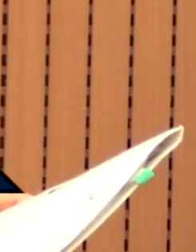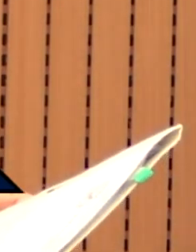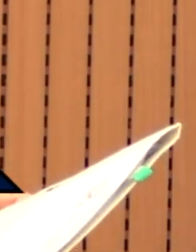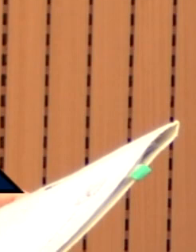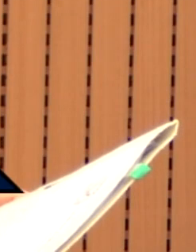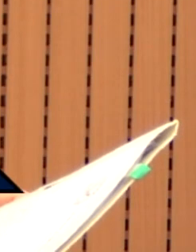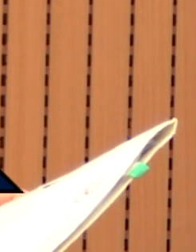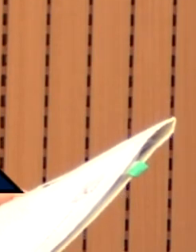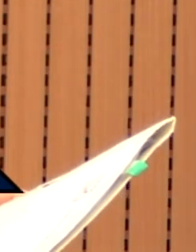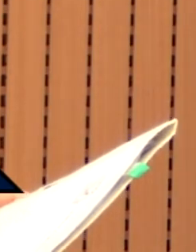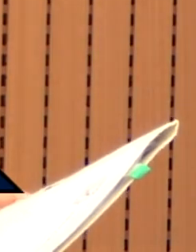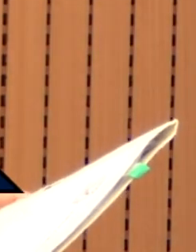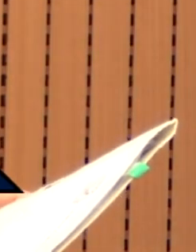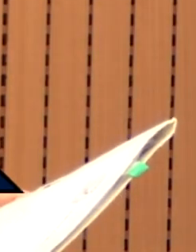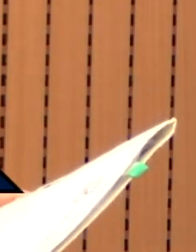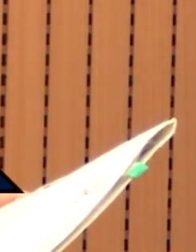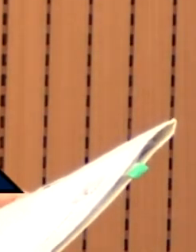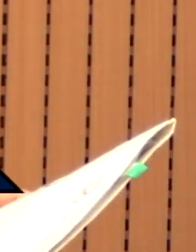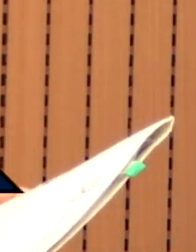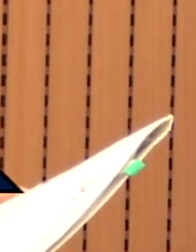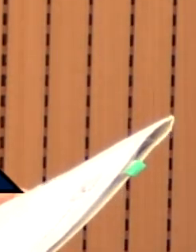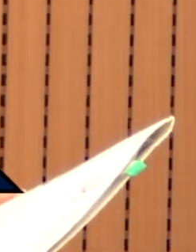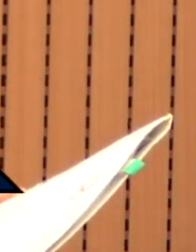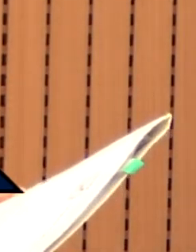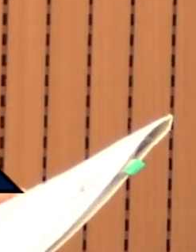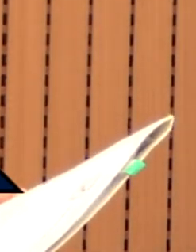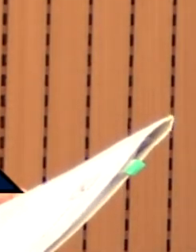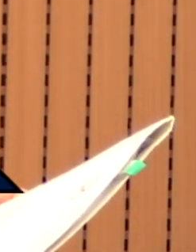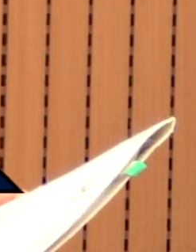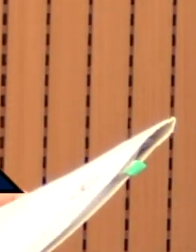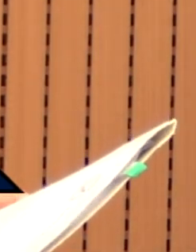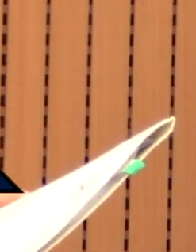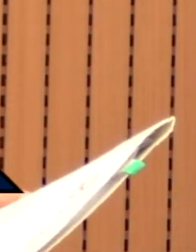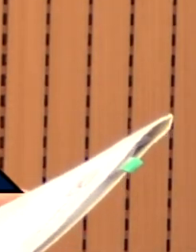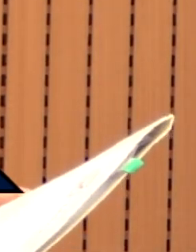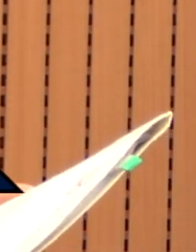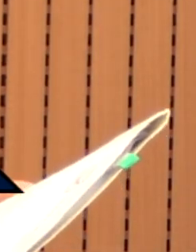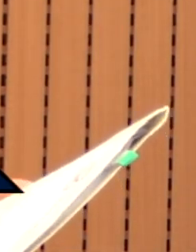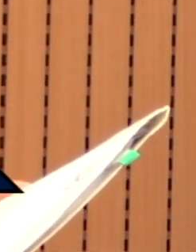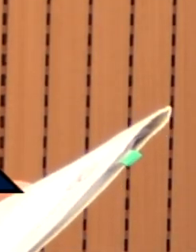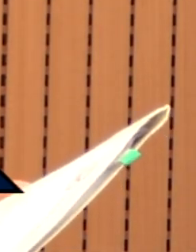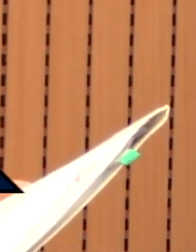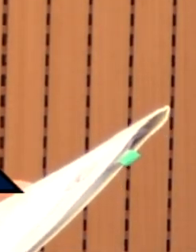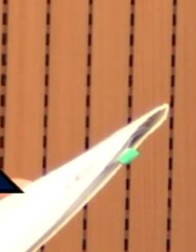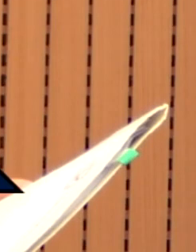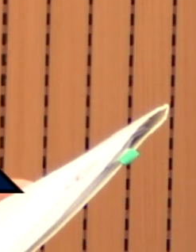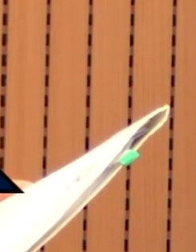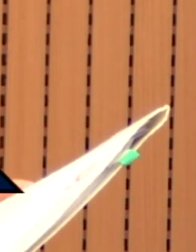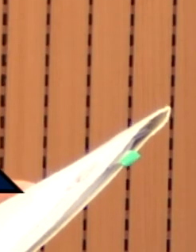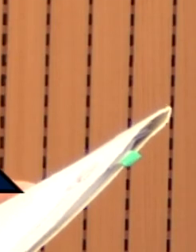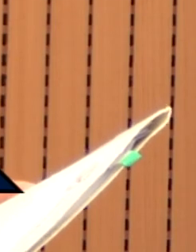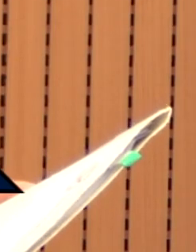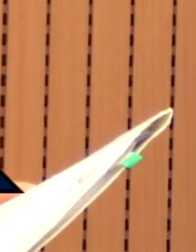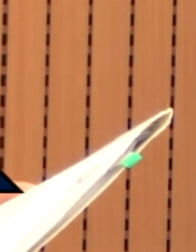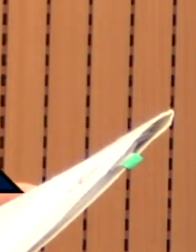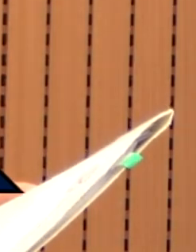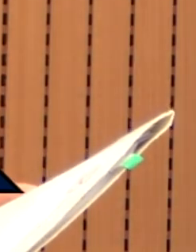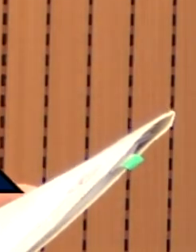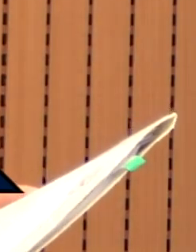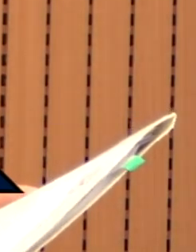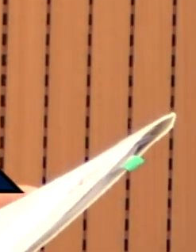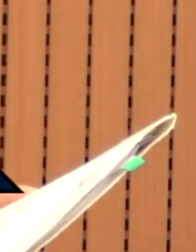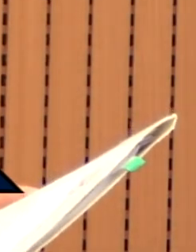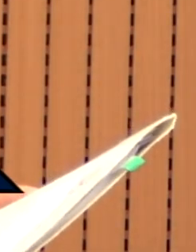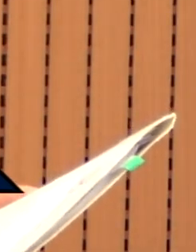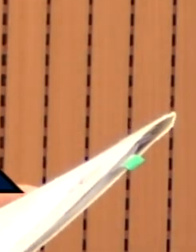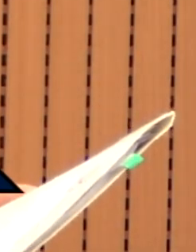227464, PLO 201/2018, de autoria do vereador Zé Carlos, que acrescenta o parágrafo único ao artigo 3º e